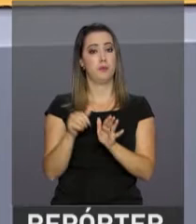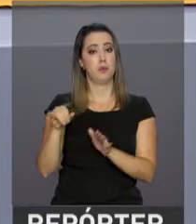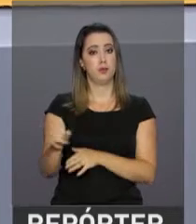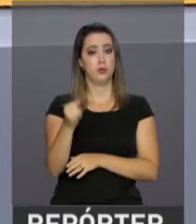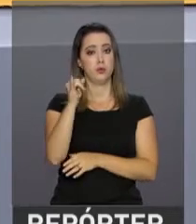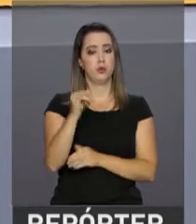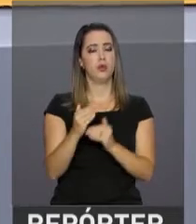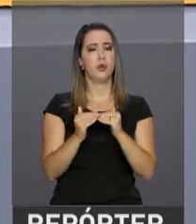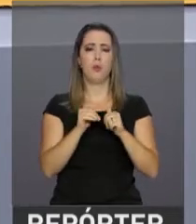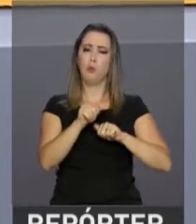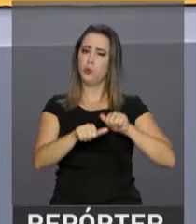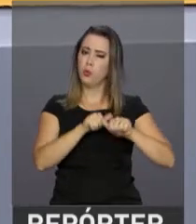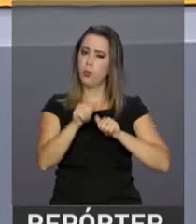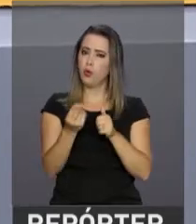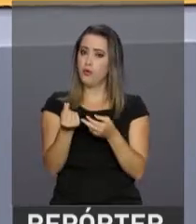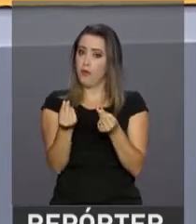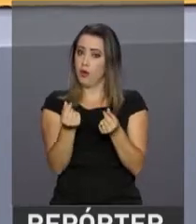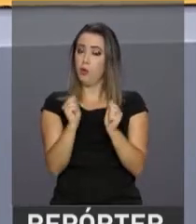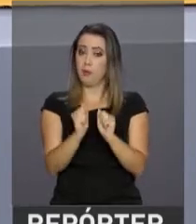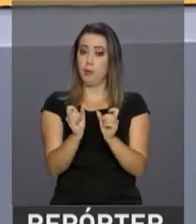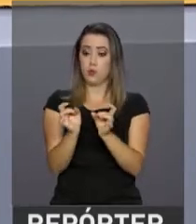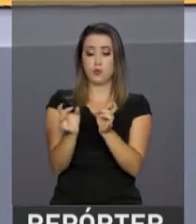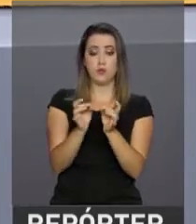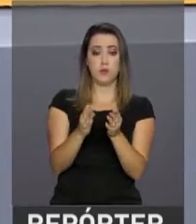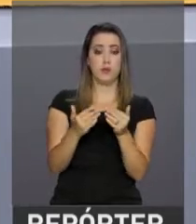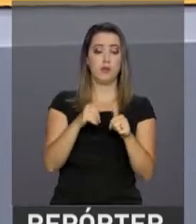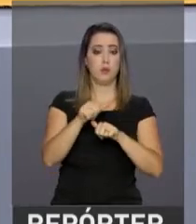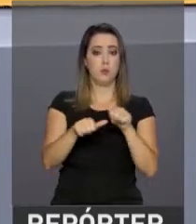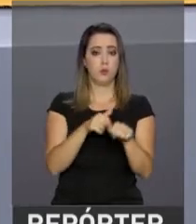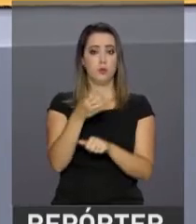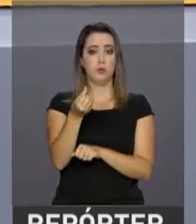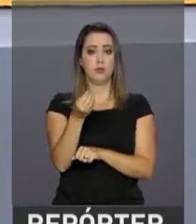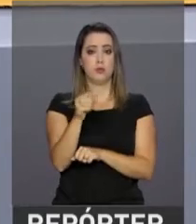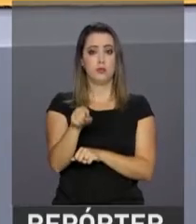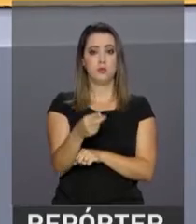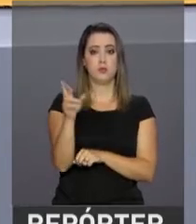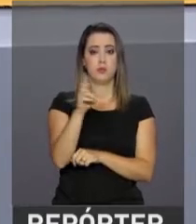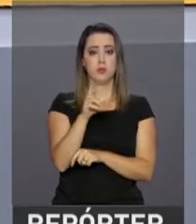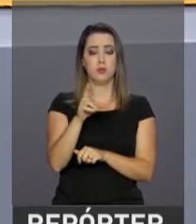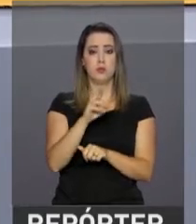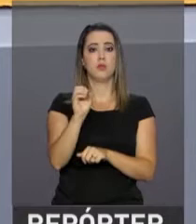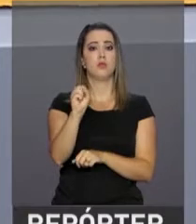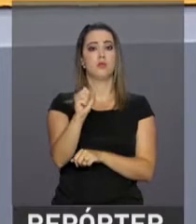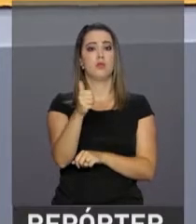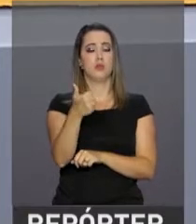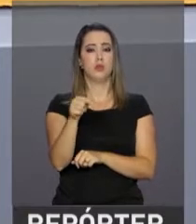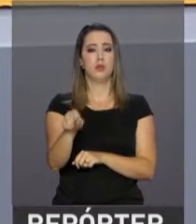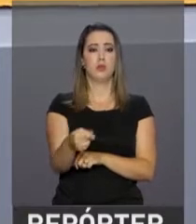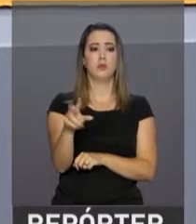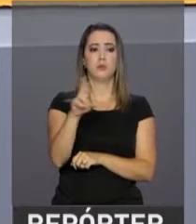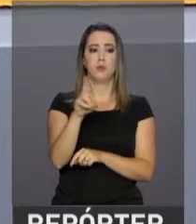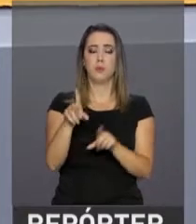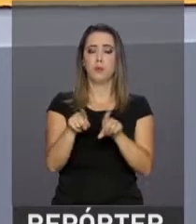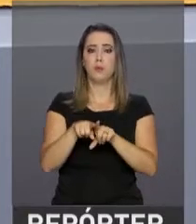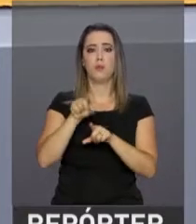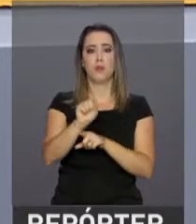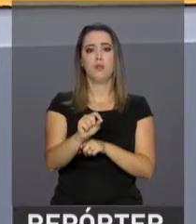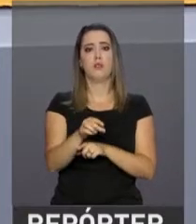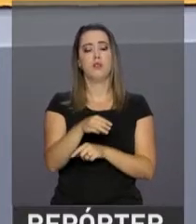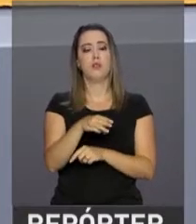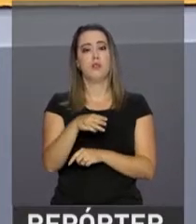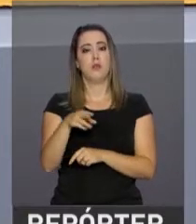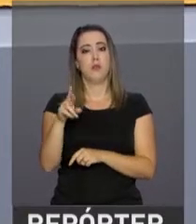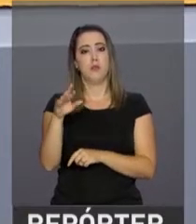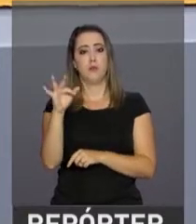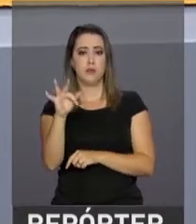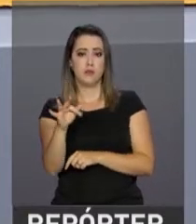está o aumento do limite do faturamento anual que passou de 60 mil reais para 81 mil reais segundo a receita federal